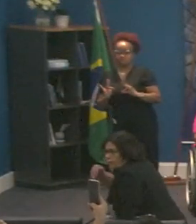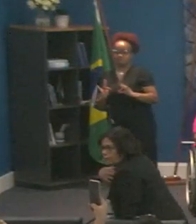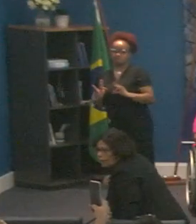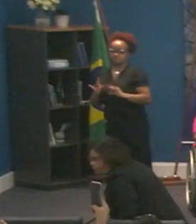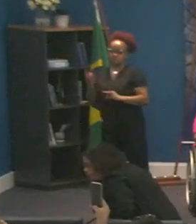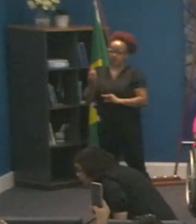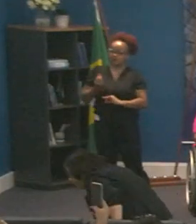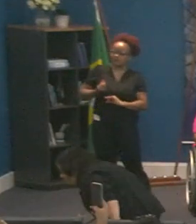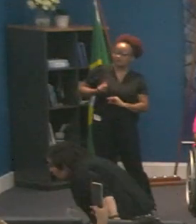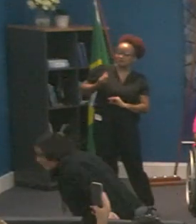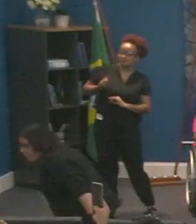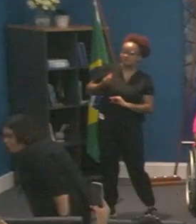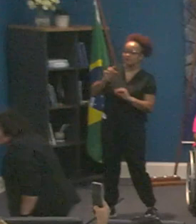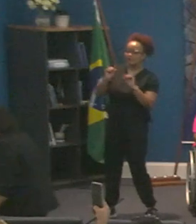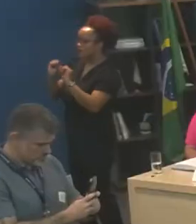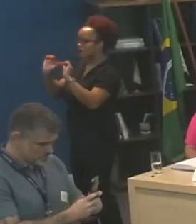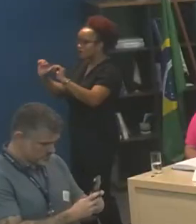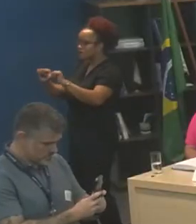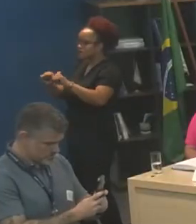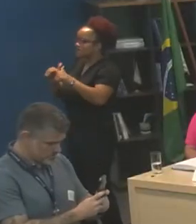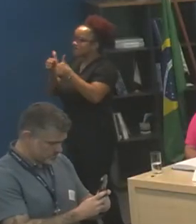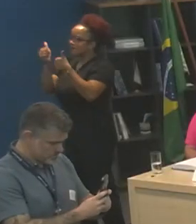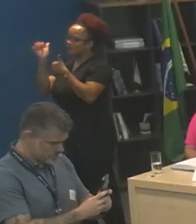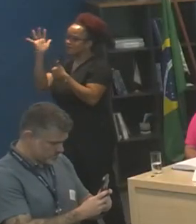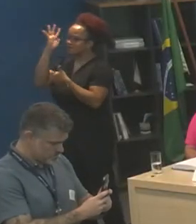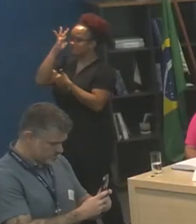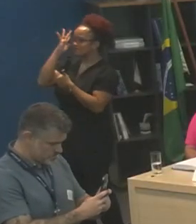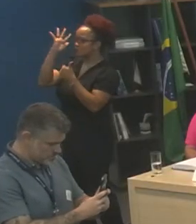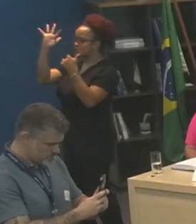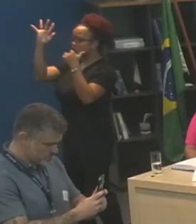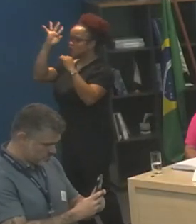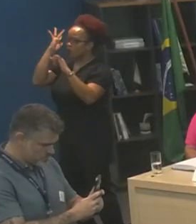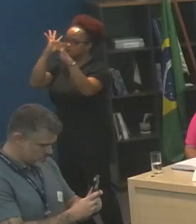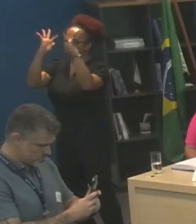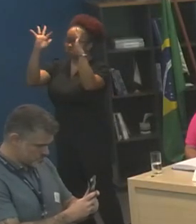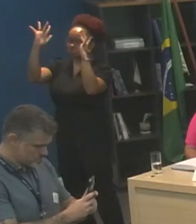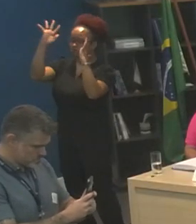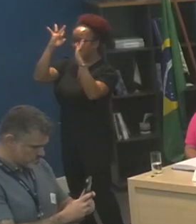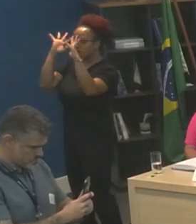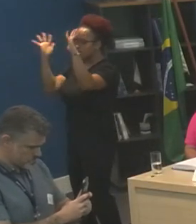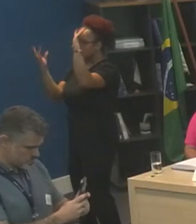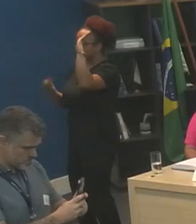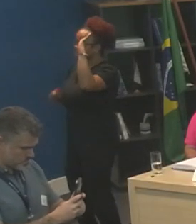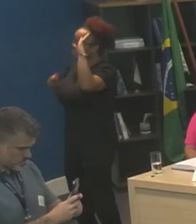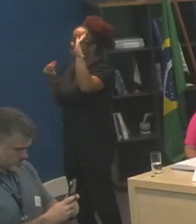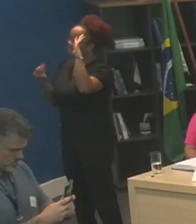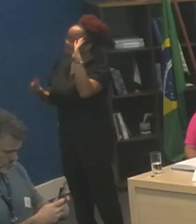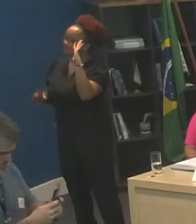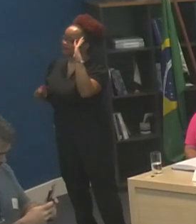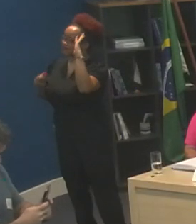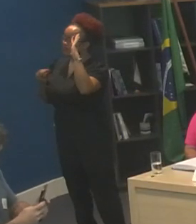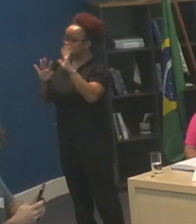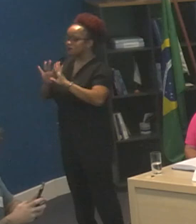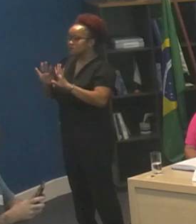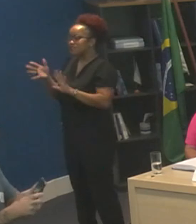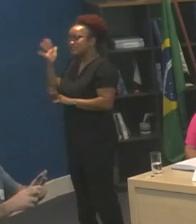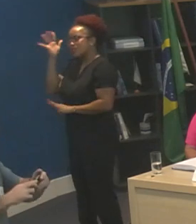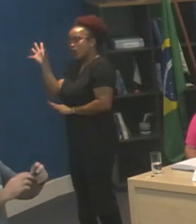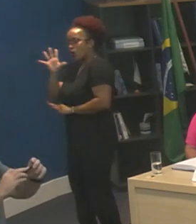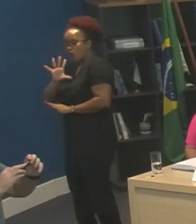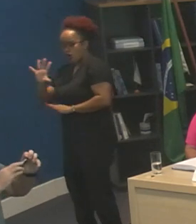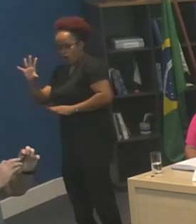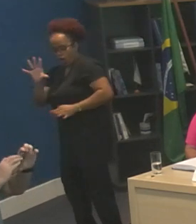Viver é melhor que sonhar. Eu sei que o amor é